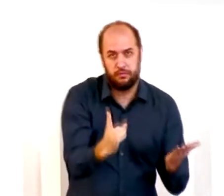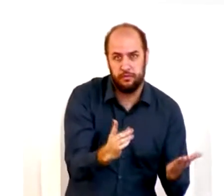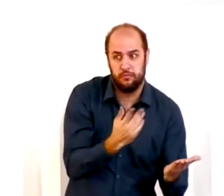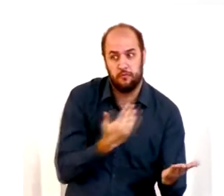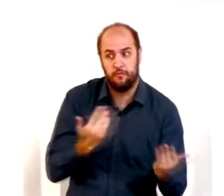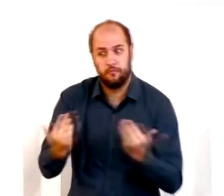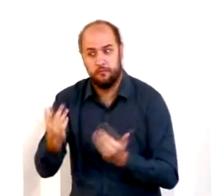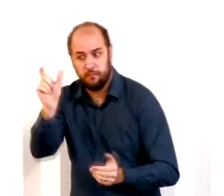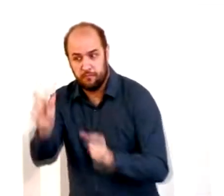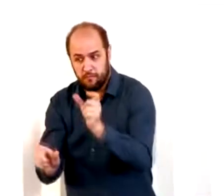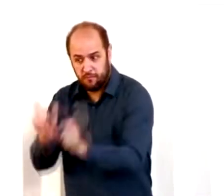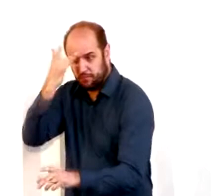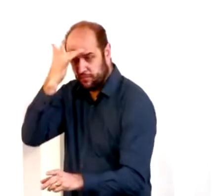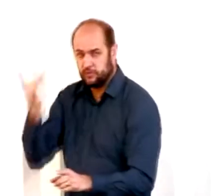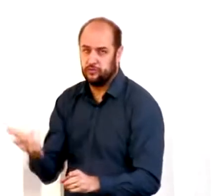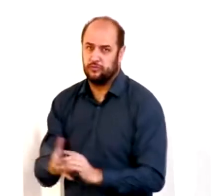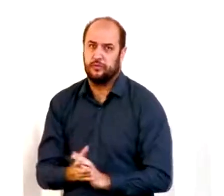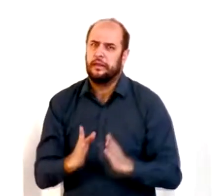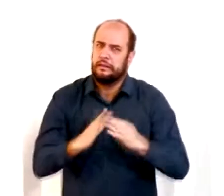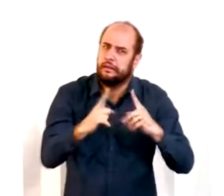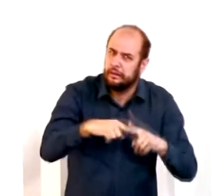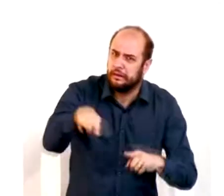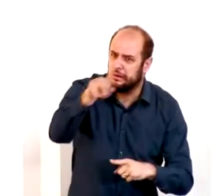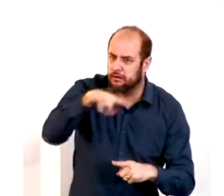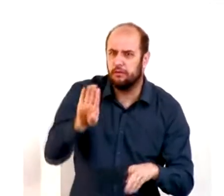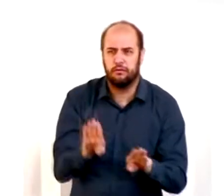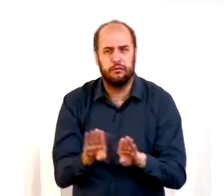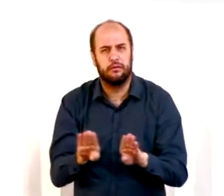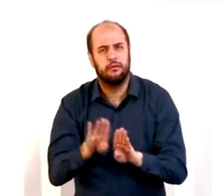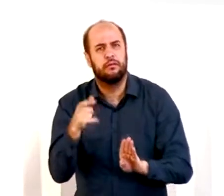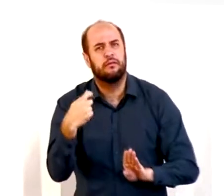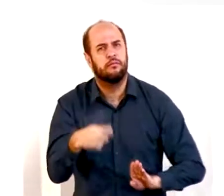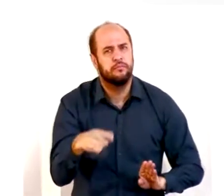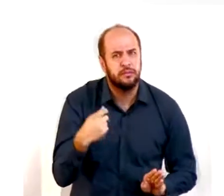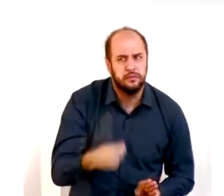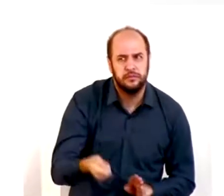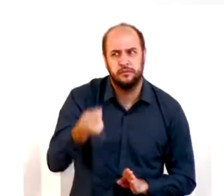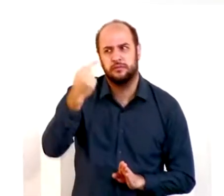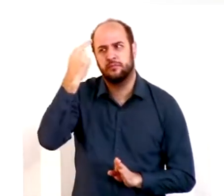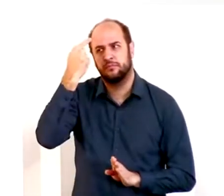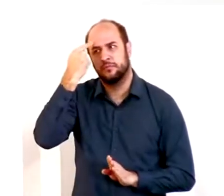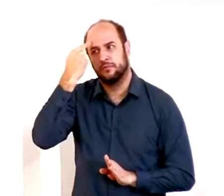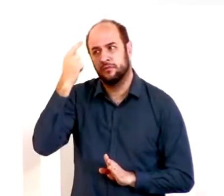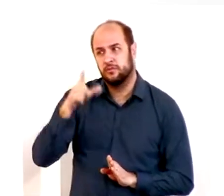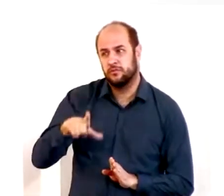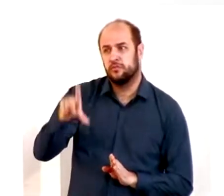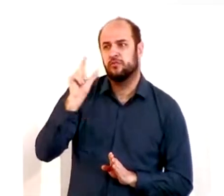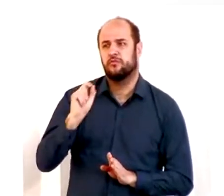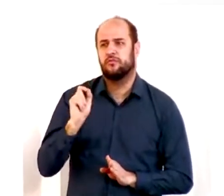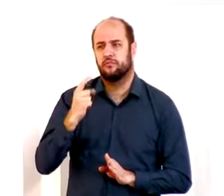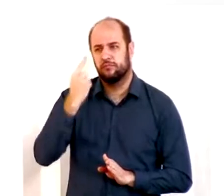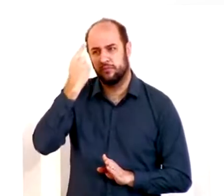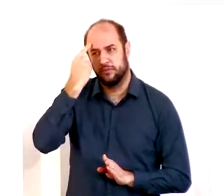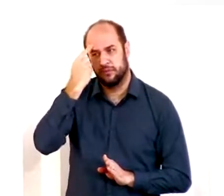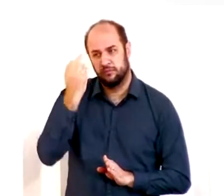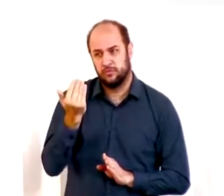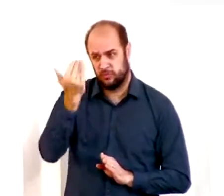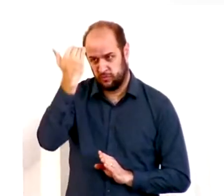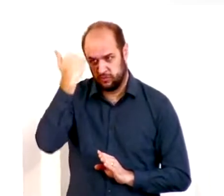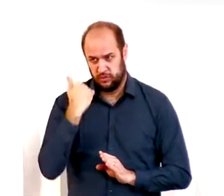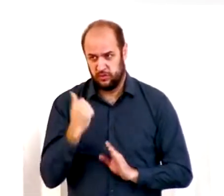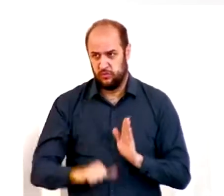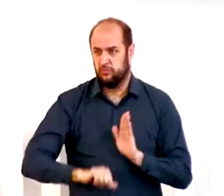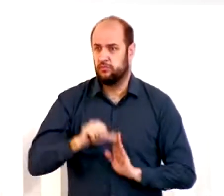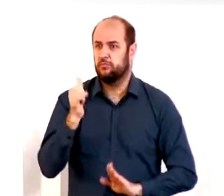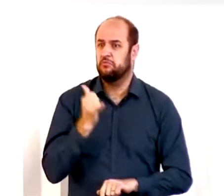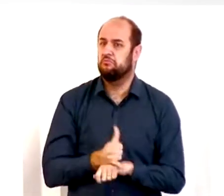à igreja é conveniente também que faça a sua opção, que tenha o seu pensamento sobre os